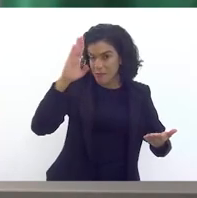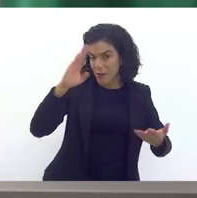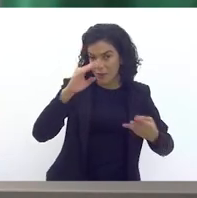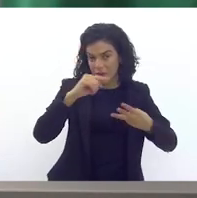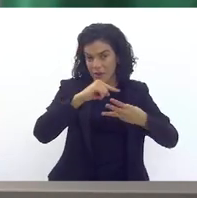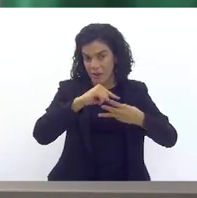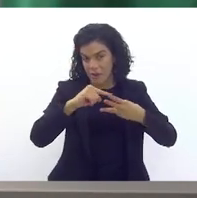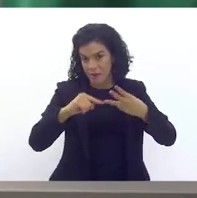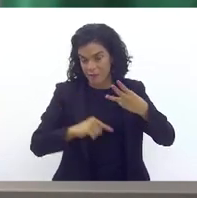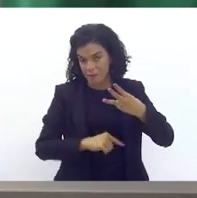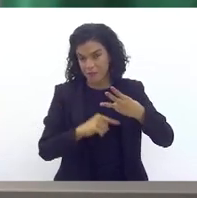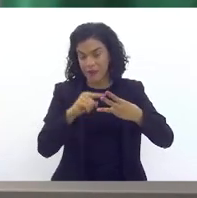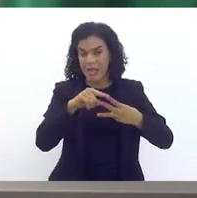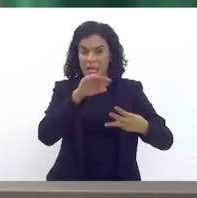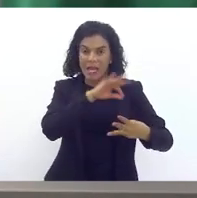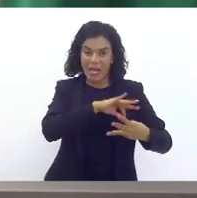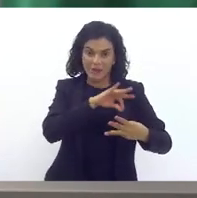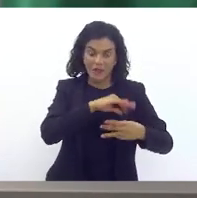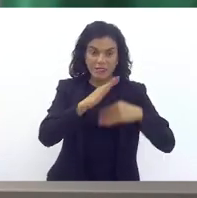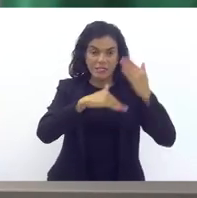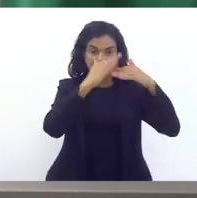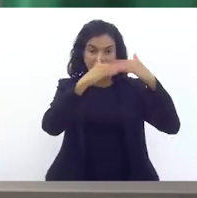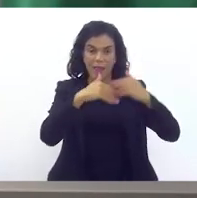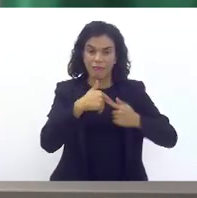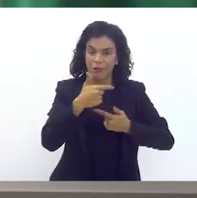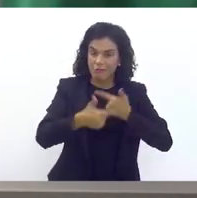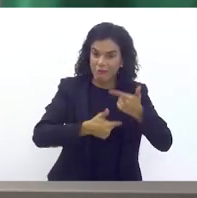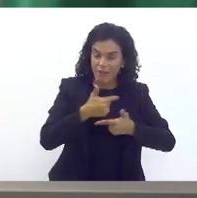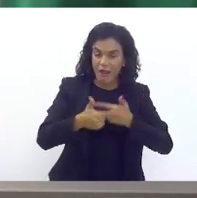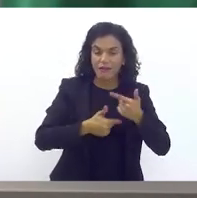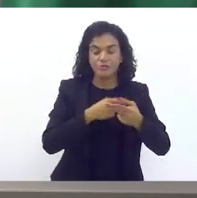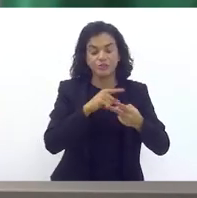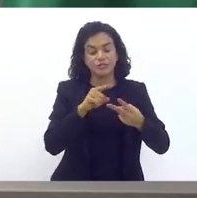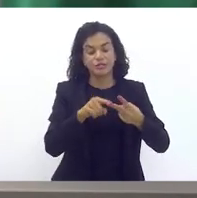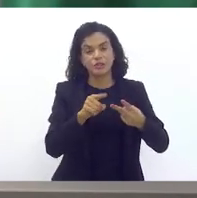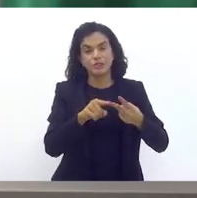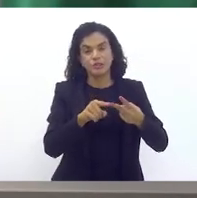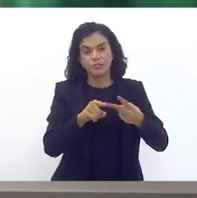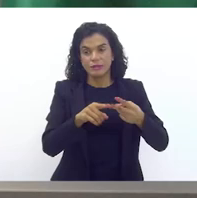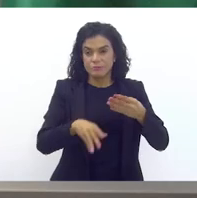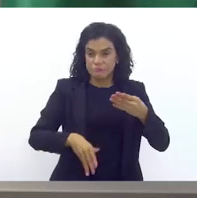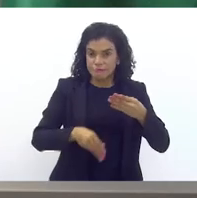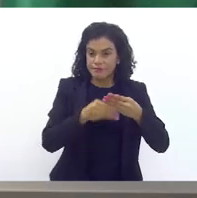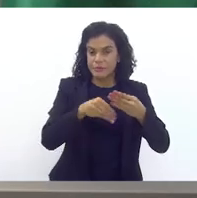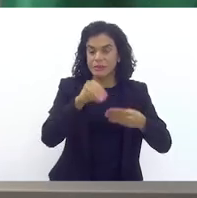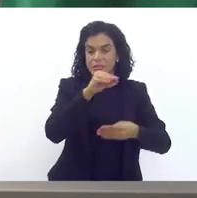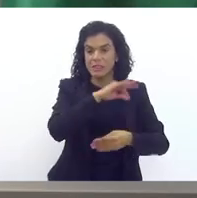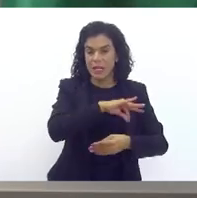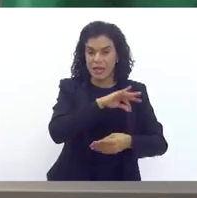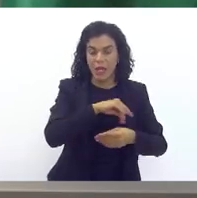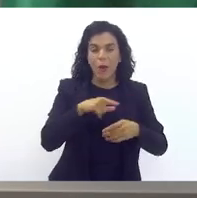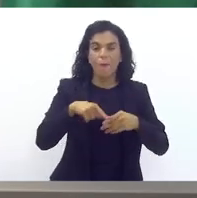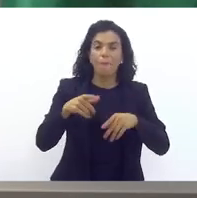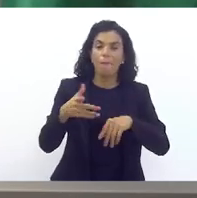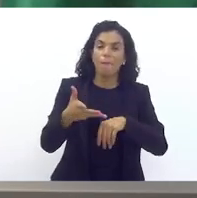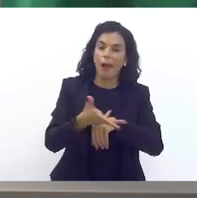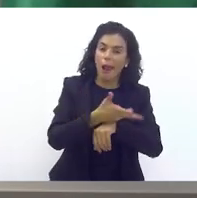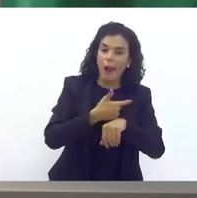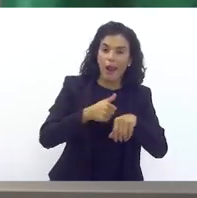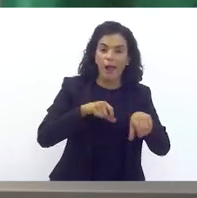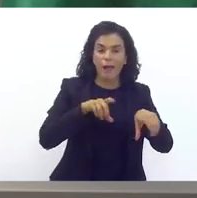pontos, gratificação, desempenho de atividade, que nós temos os critérios